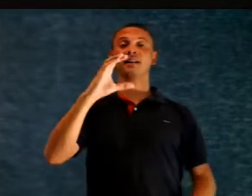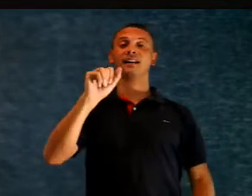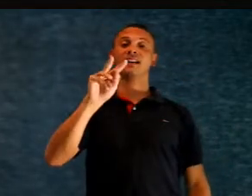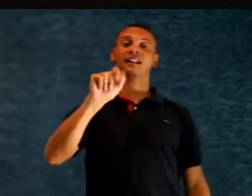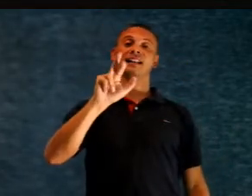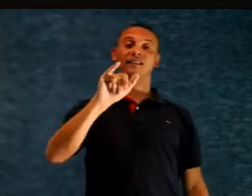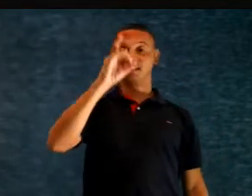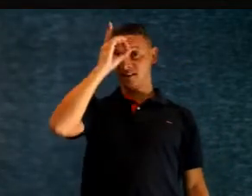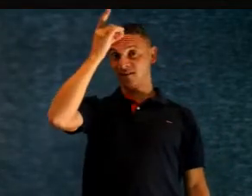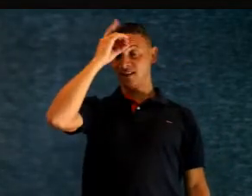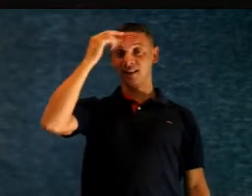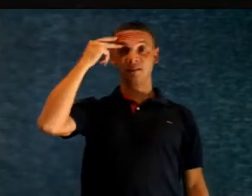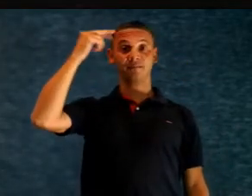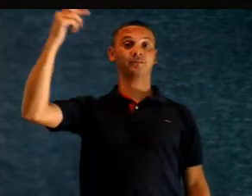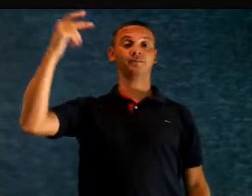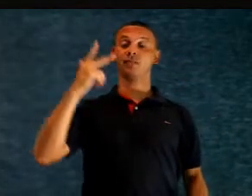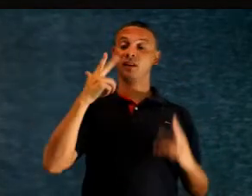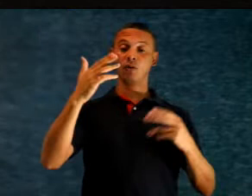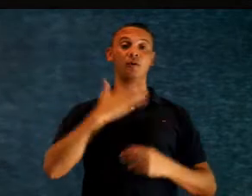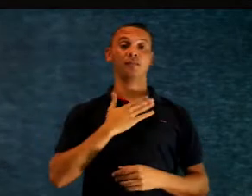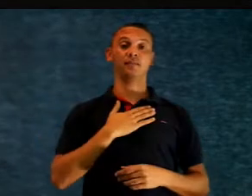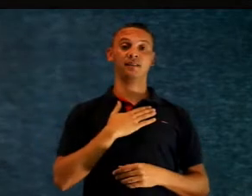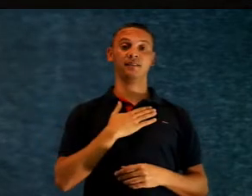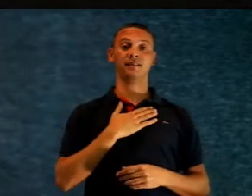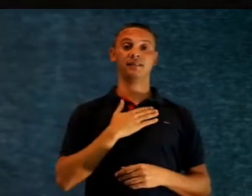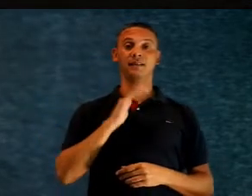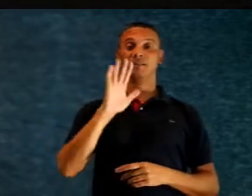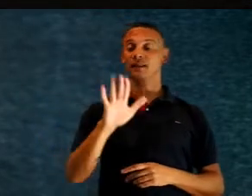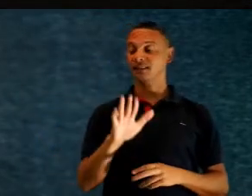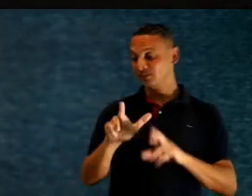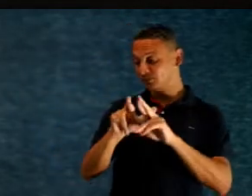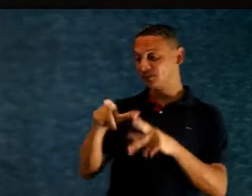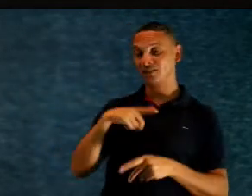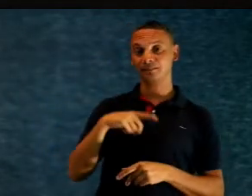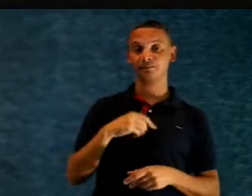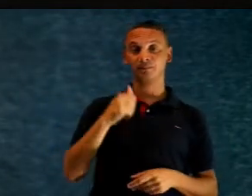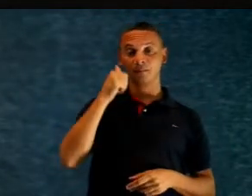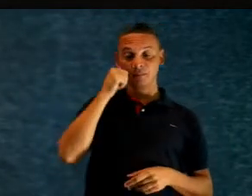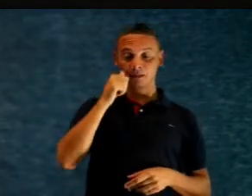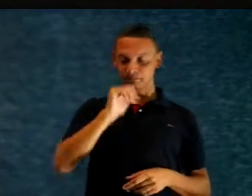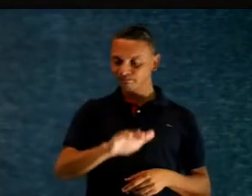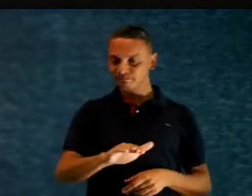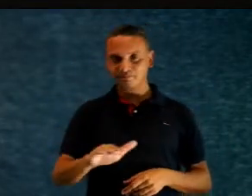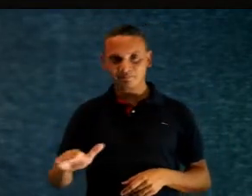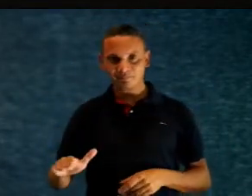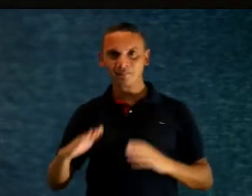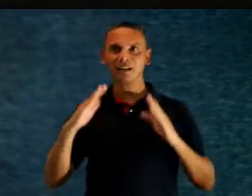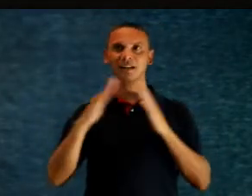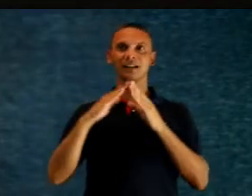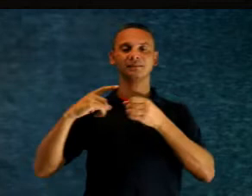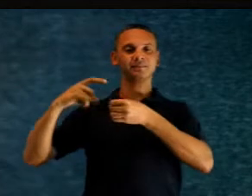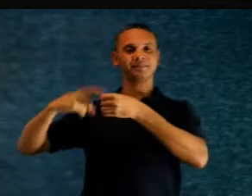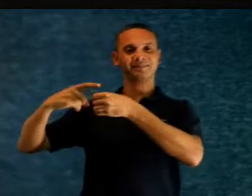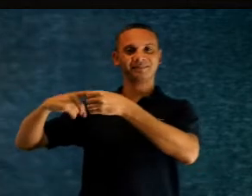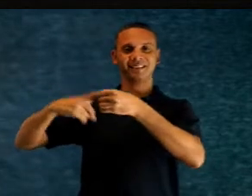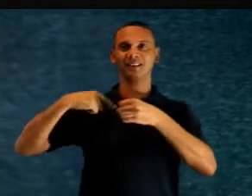sobre a qual conversávamos longamente, povoou minha infância de amor e ciúme. Interessante, né? Drummond inventou uma